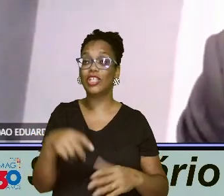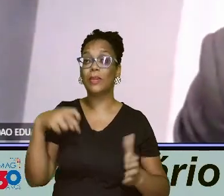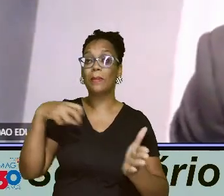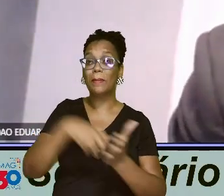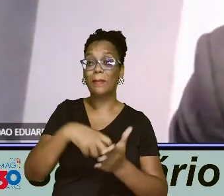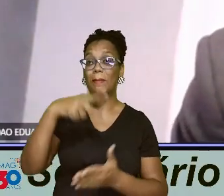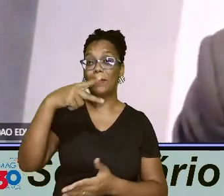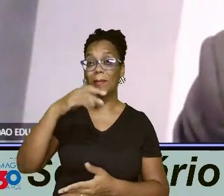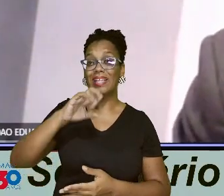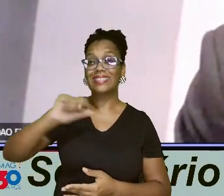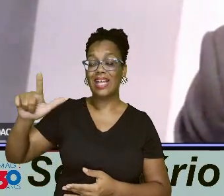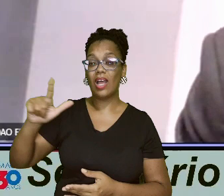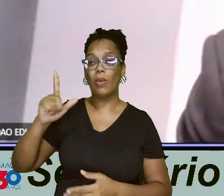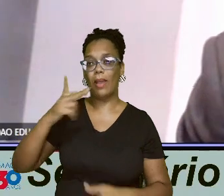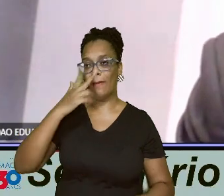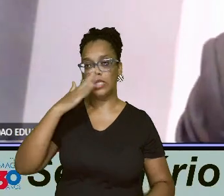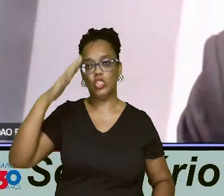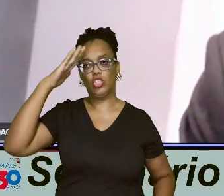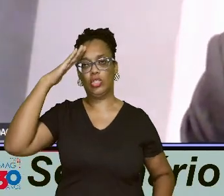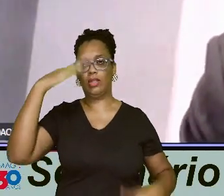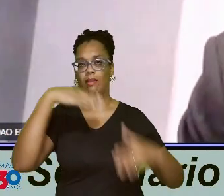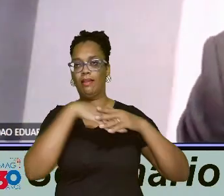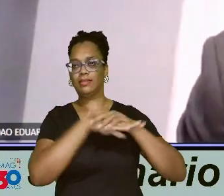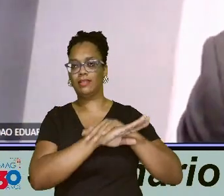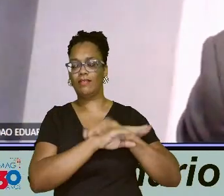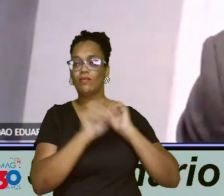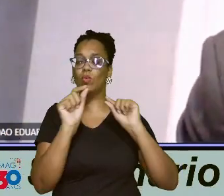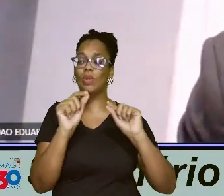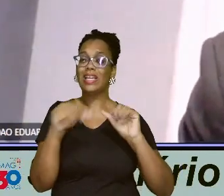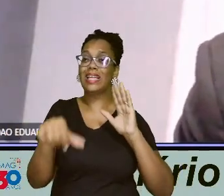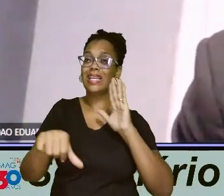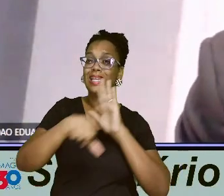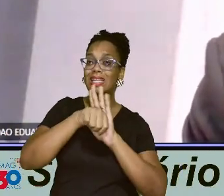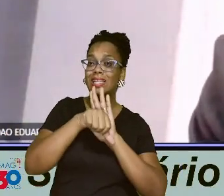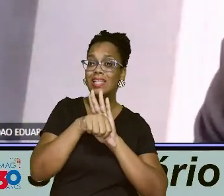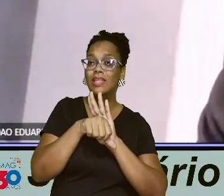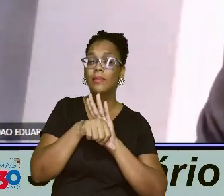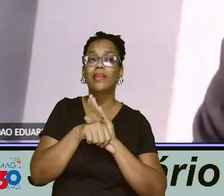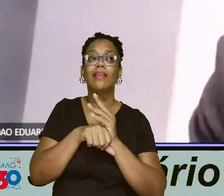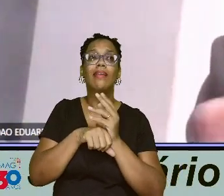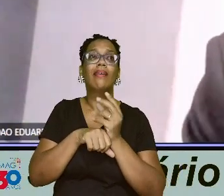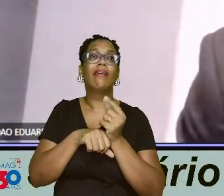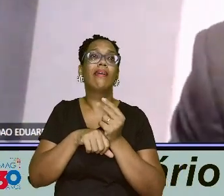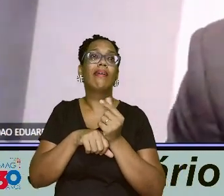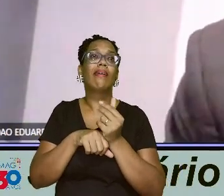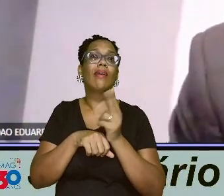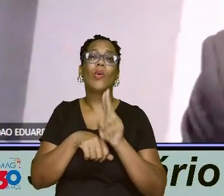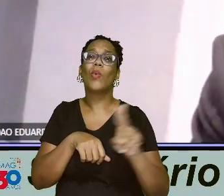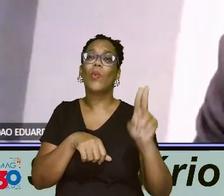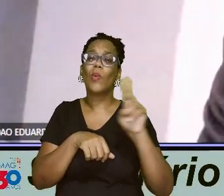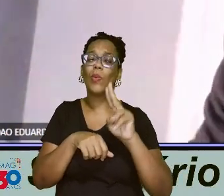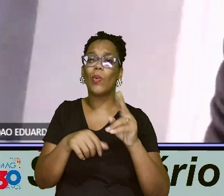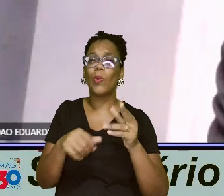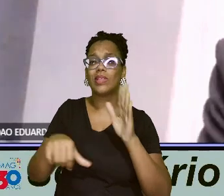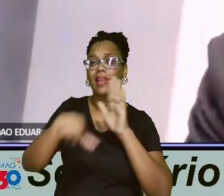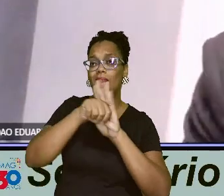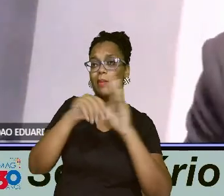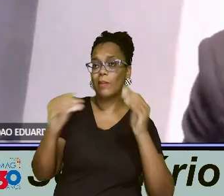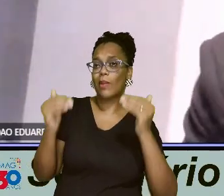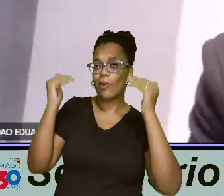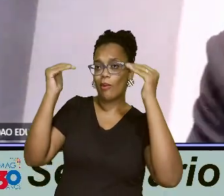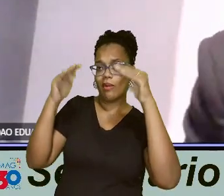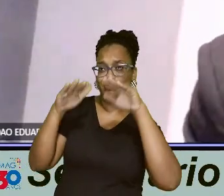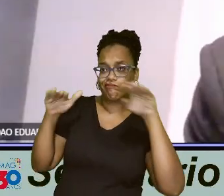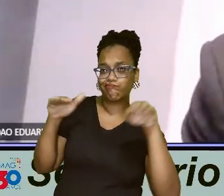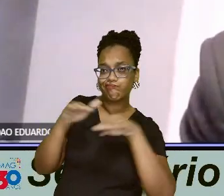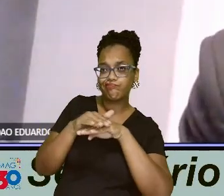de reserva, né, em que um crime menor, subsidiário a um crime maior, ele estará